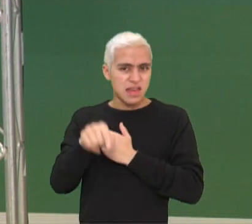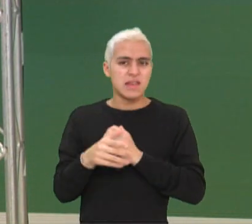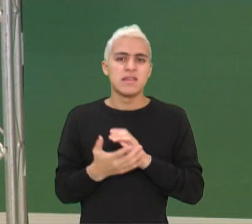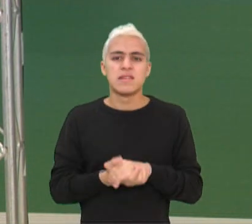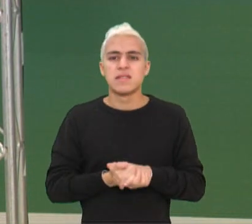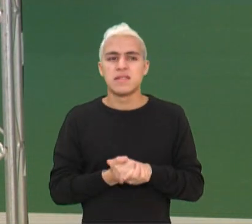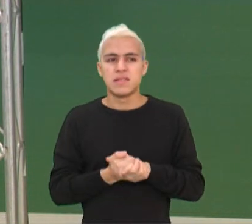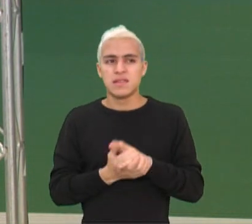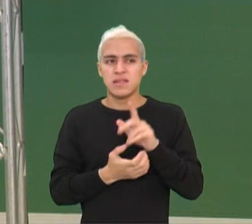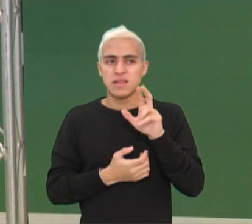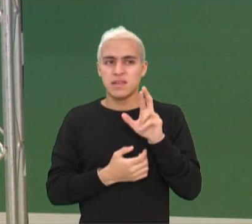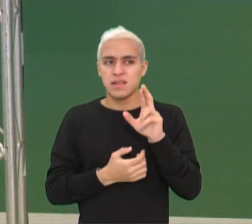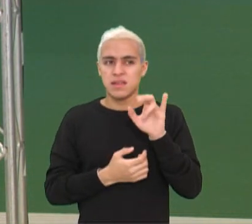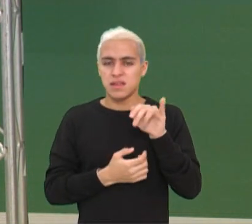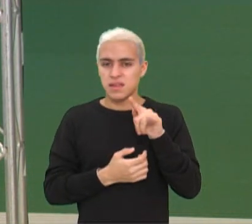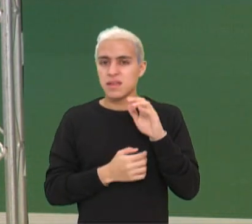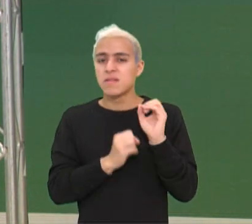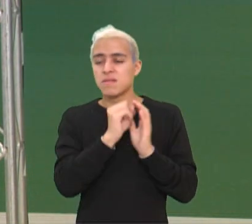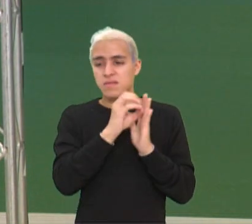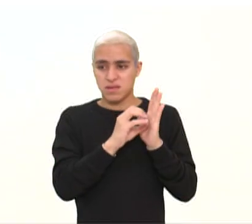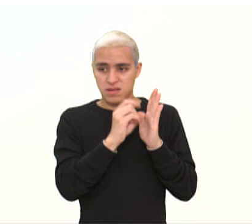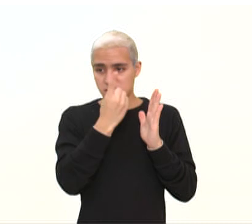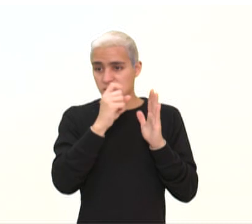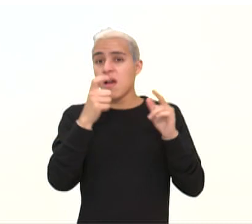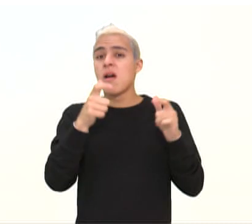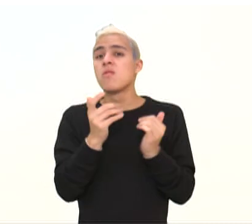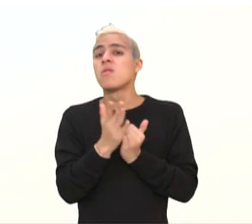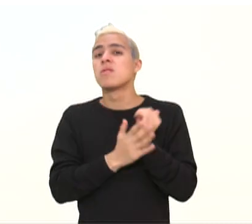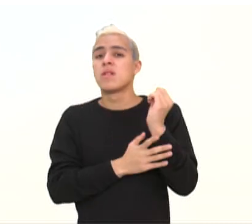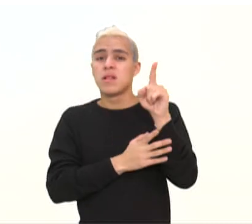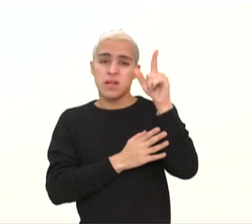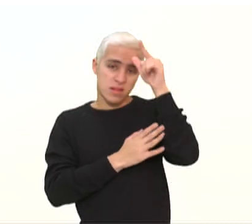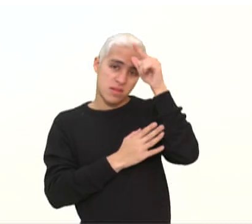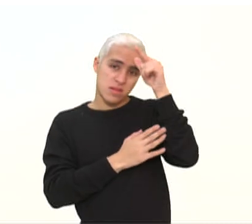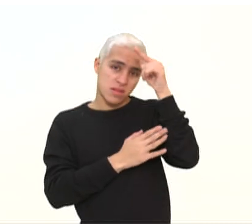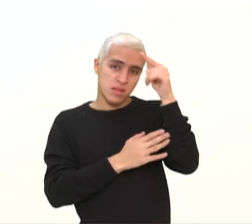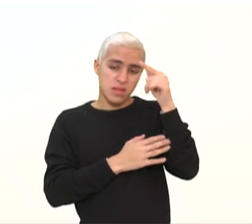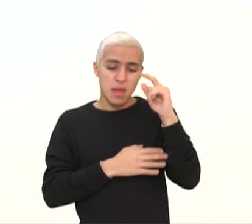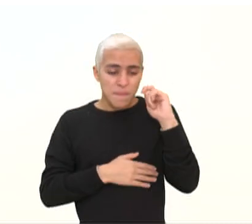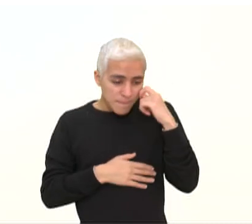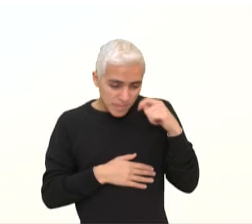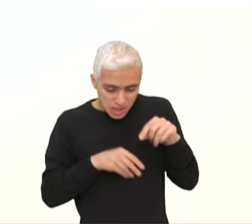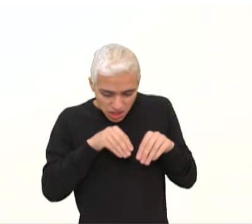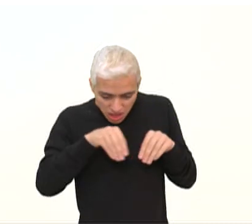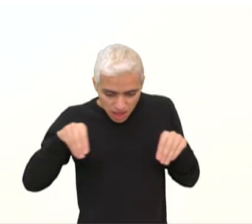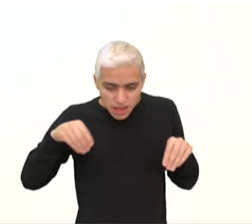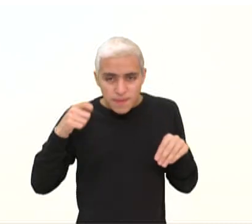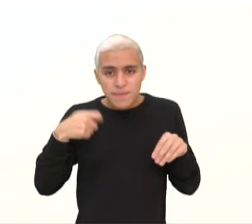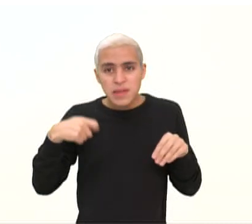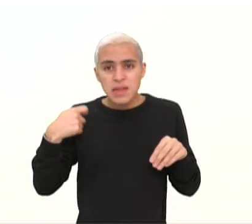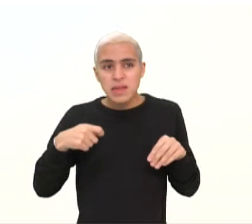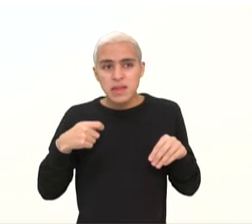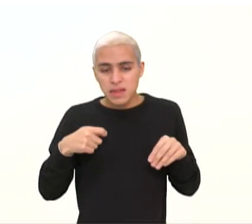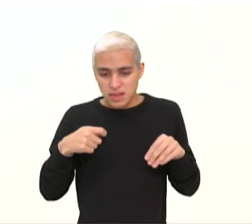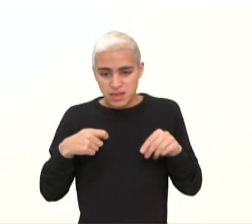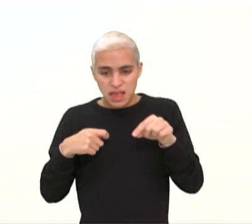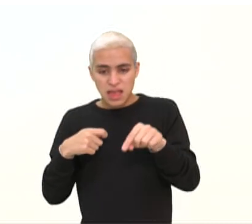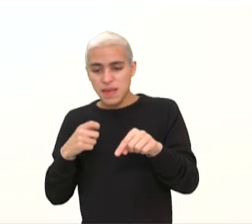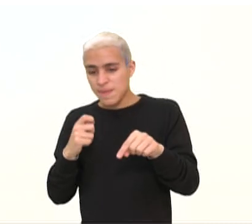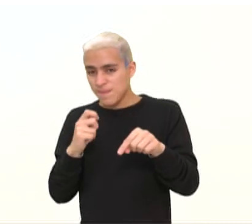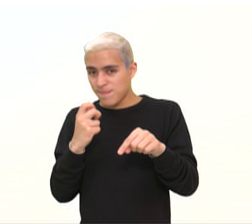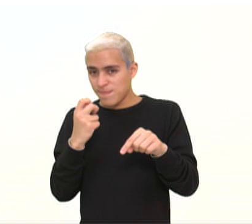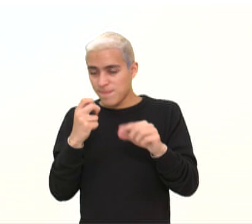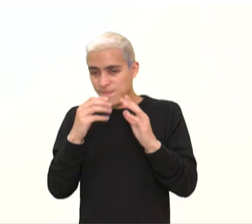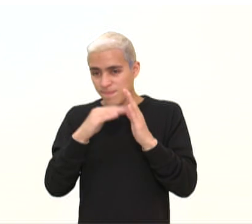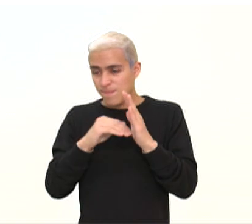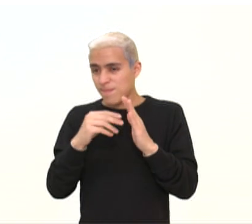O Ringo, século XVIII, surgiu na Alemanha. Né? O jogador das peças pretas deve colocar menos duas peças na casa central. E o